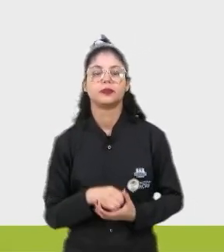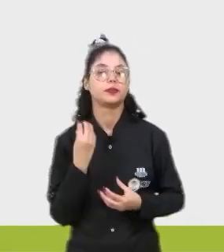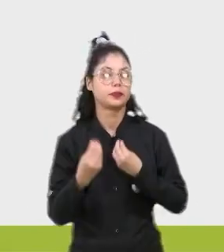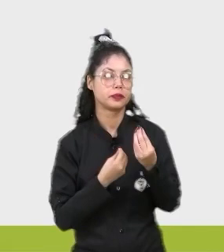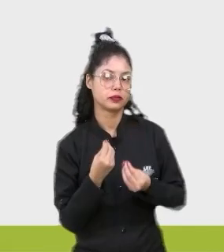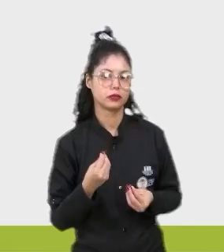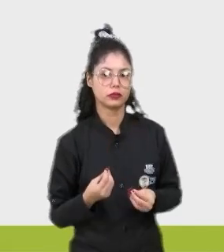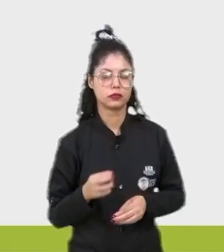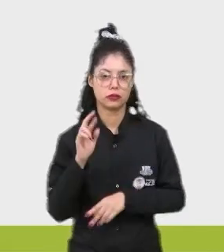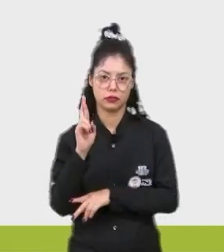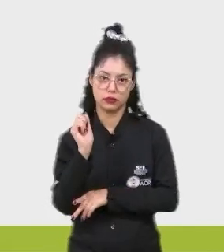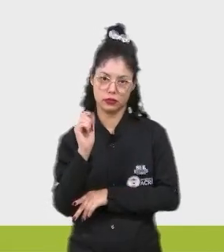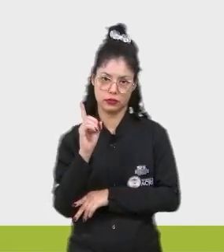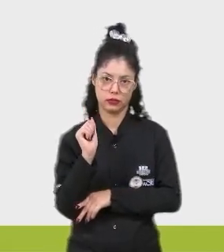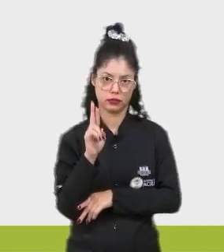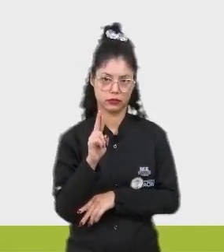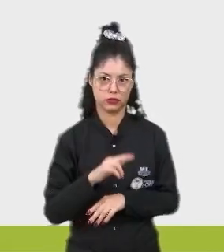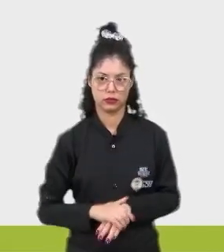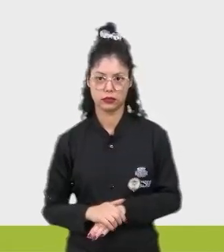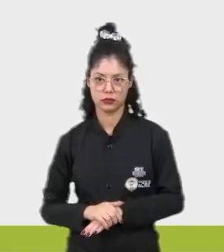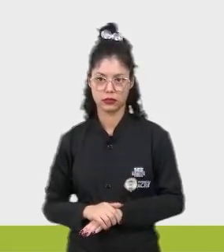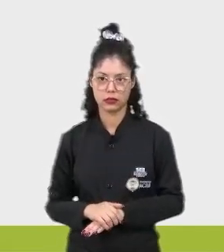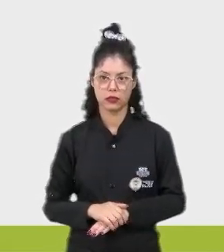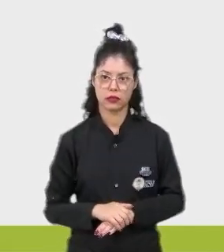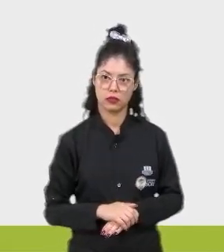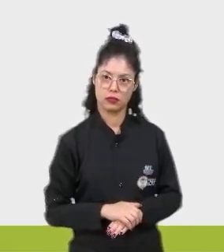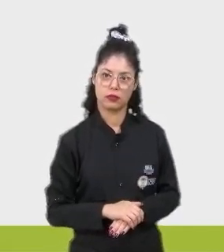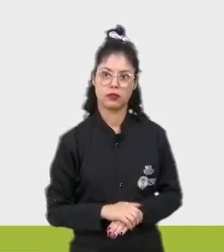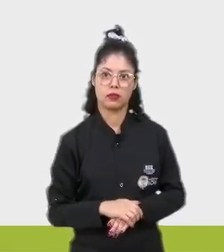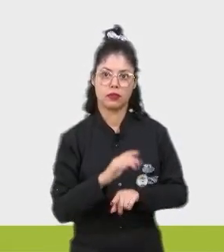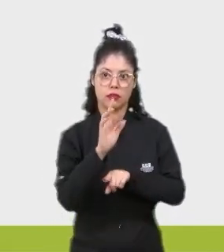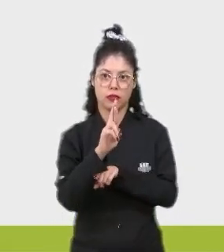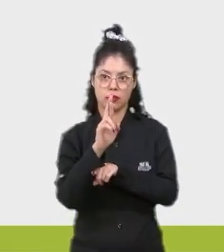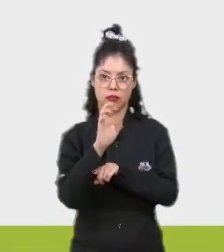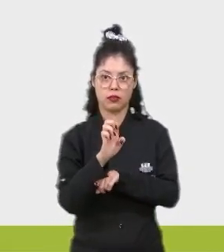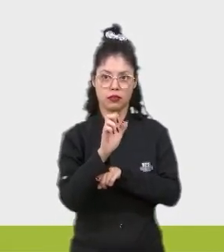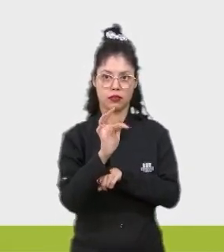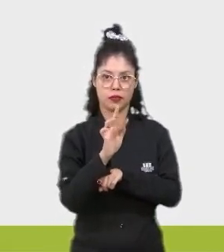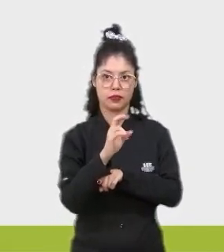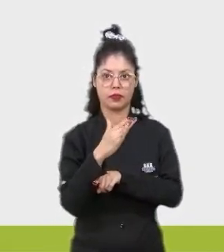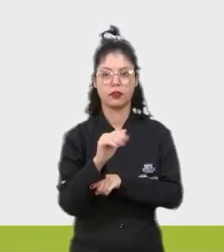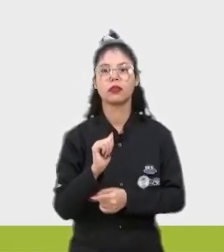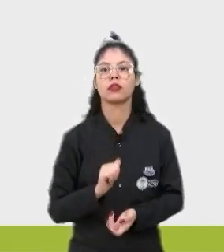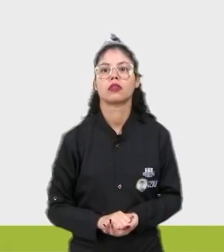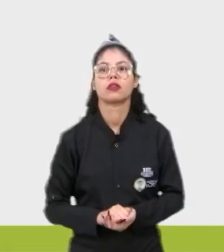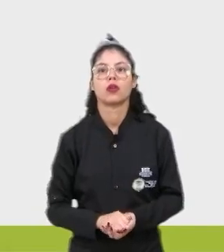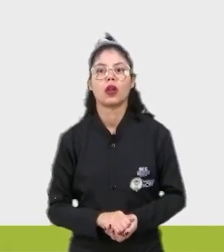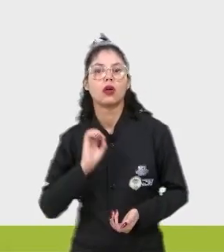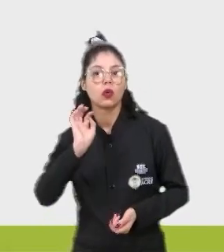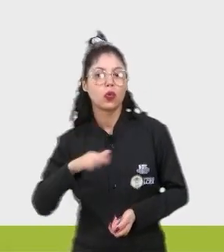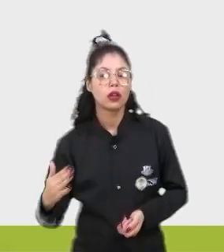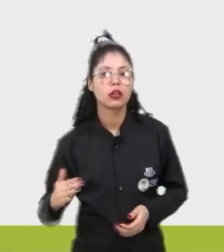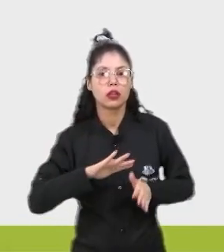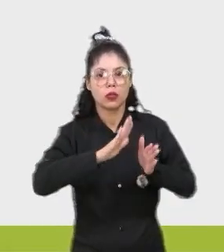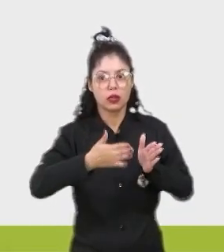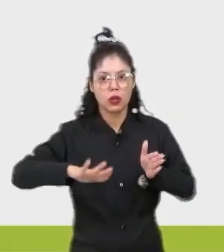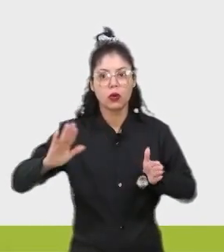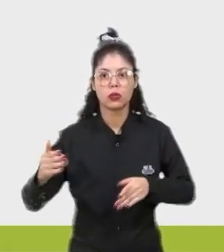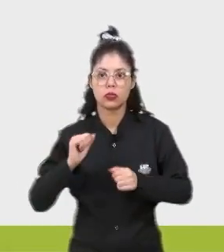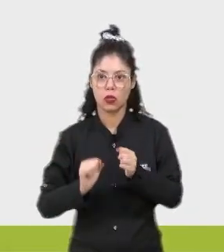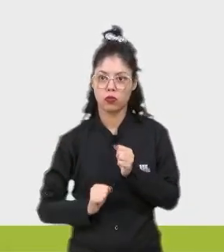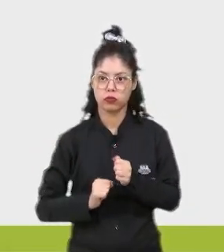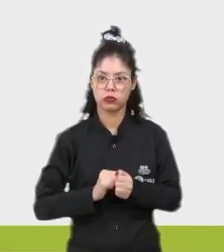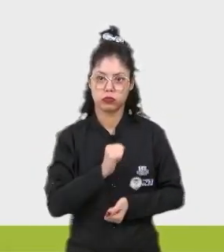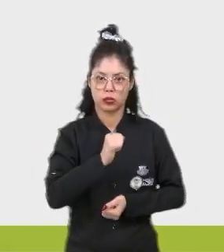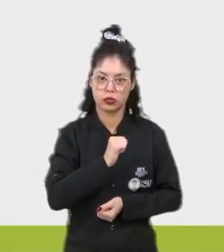sendo o nosso radar, né? Aí temos também a refração. O que é a refração? É o fenômeno que ocorre quando